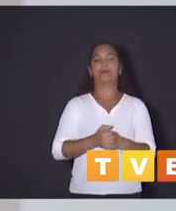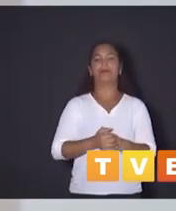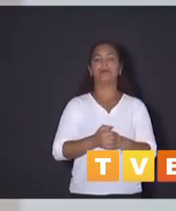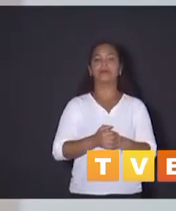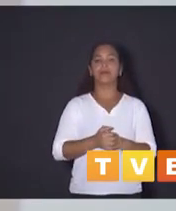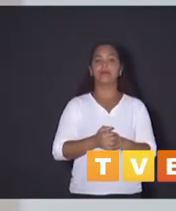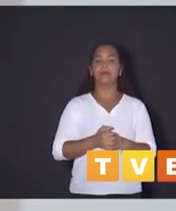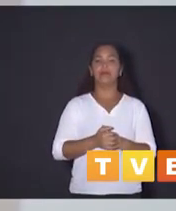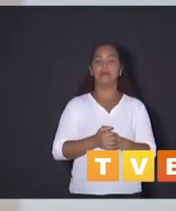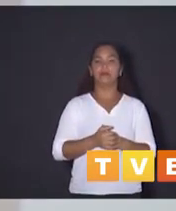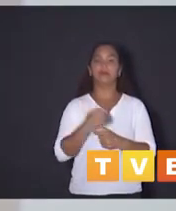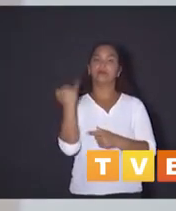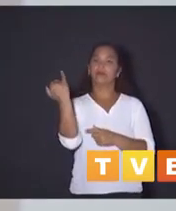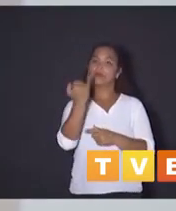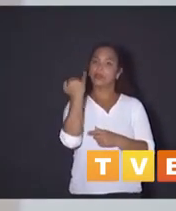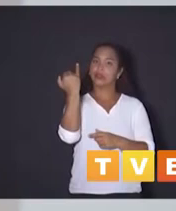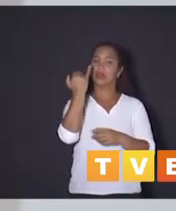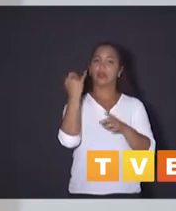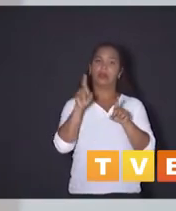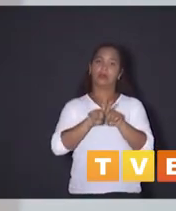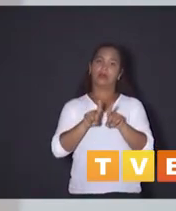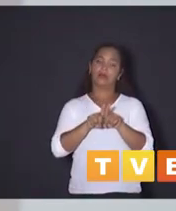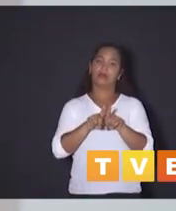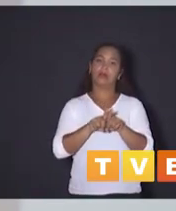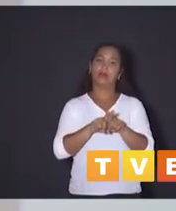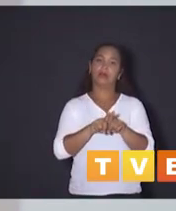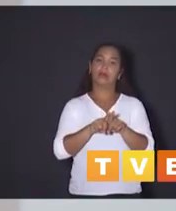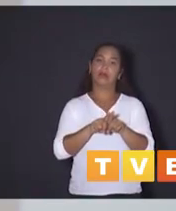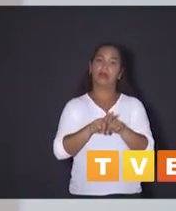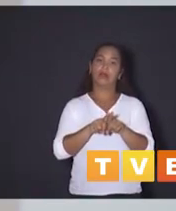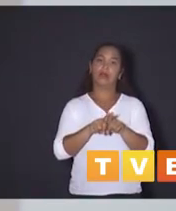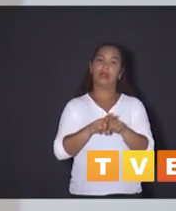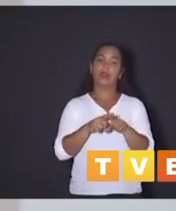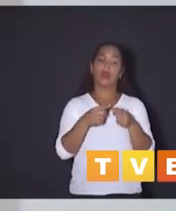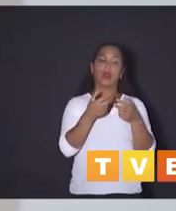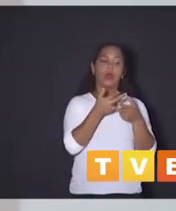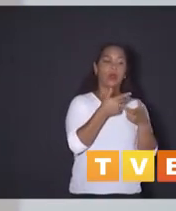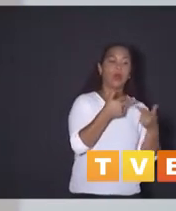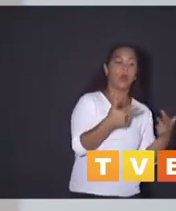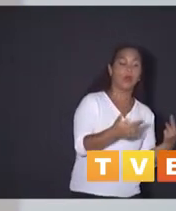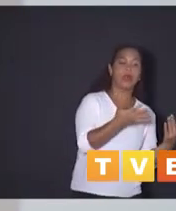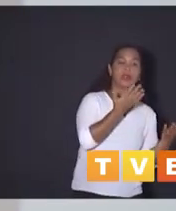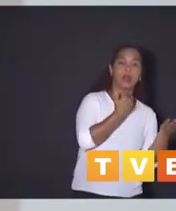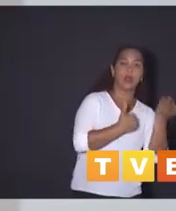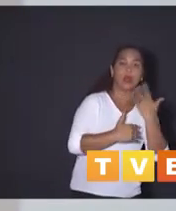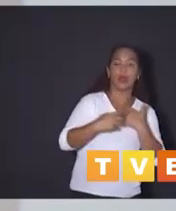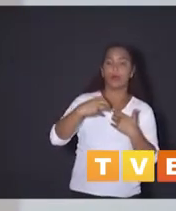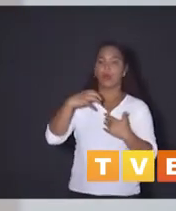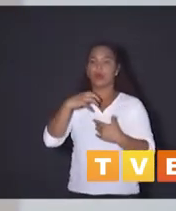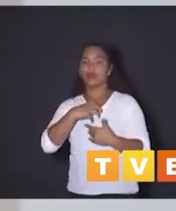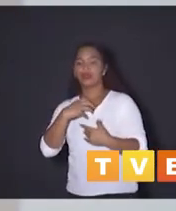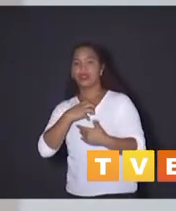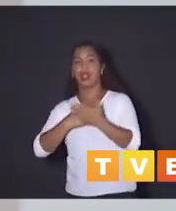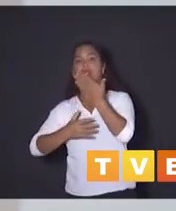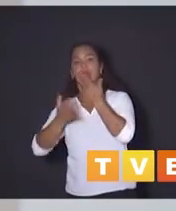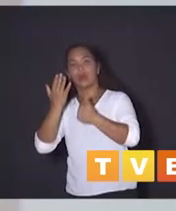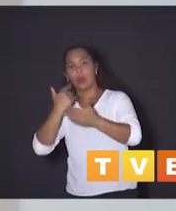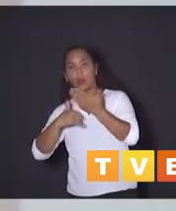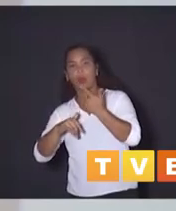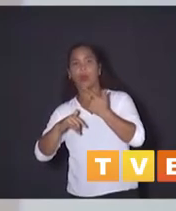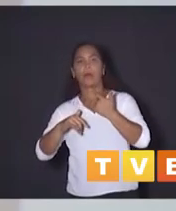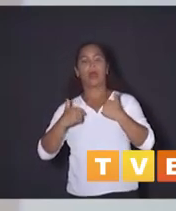e o mais importante que isso é a a forma e aquilo que nós alimentamos ele pode causar conseqüências não só